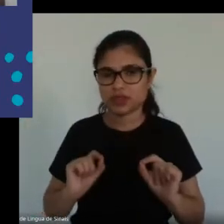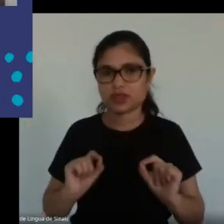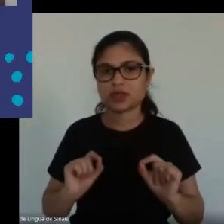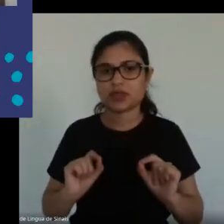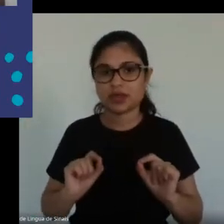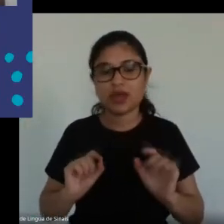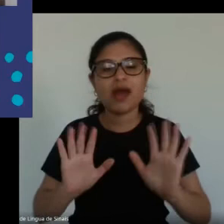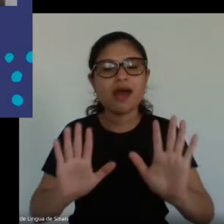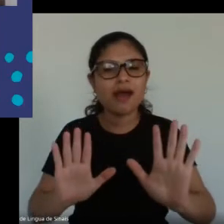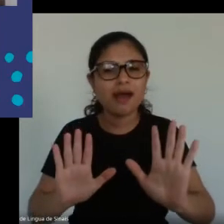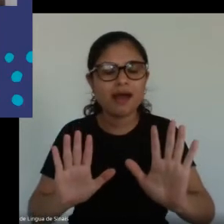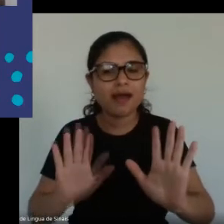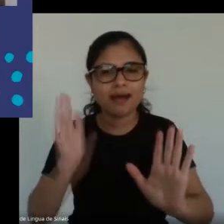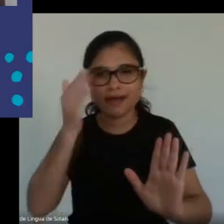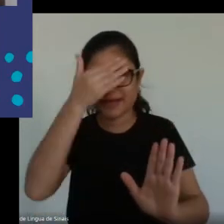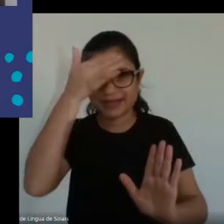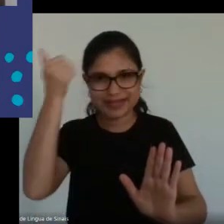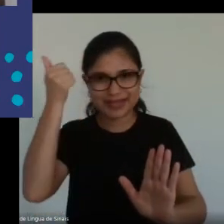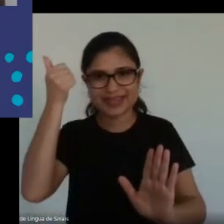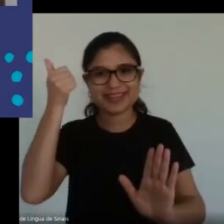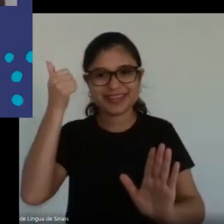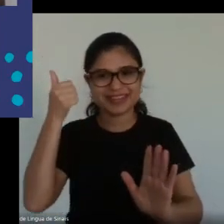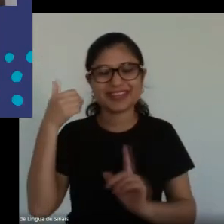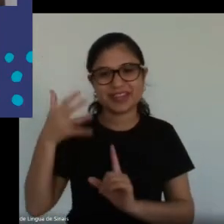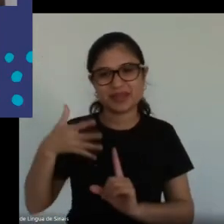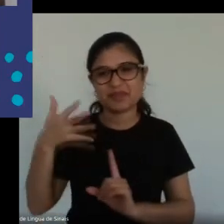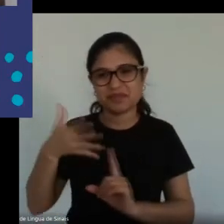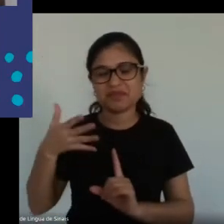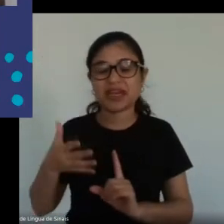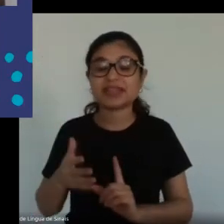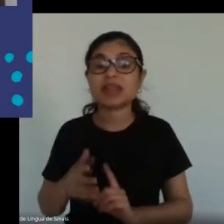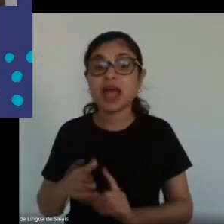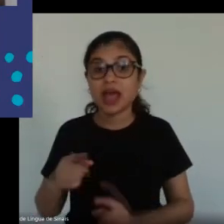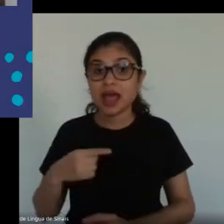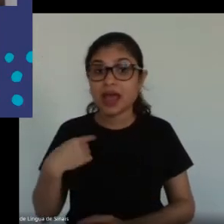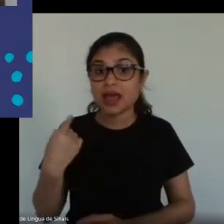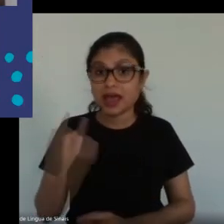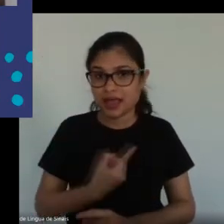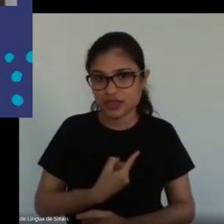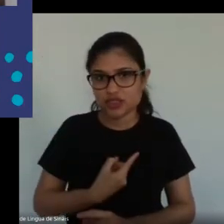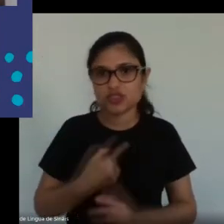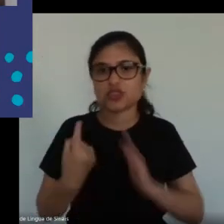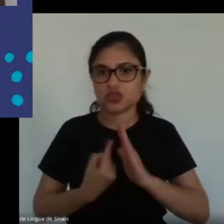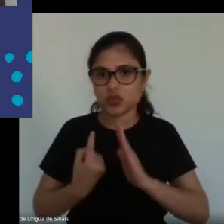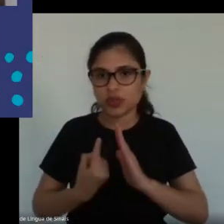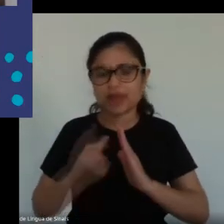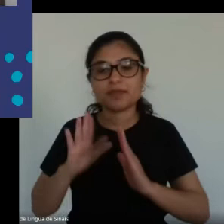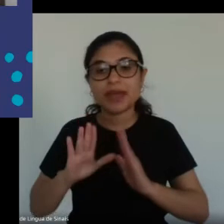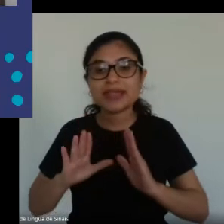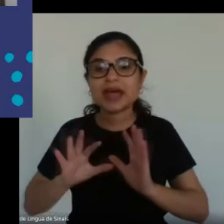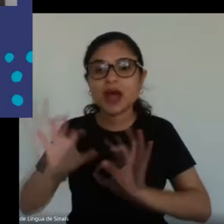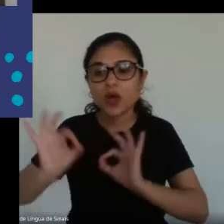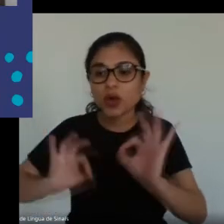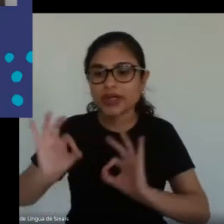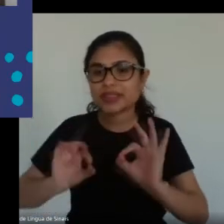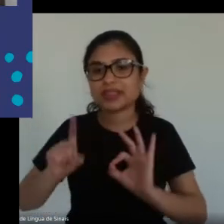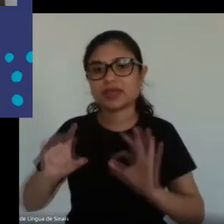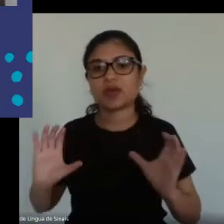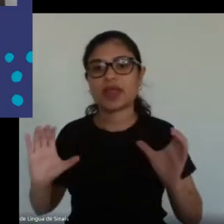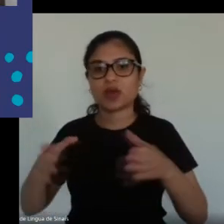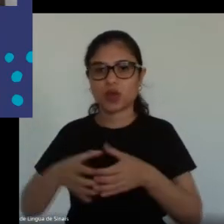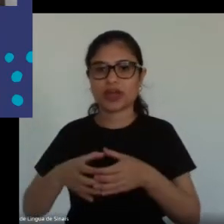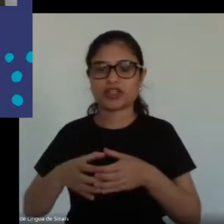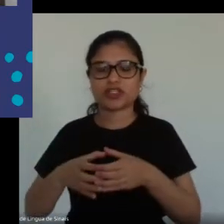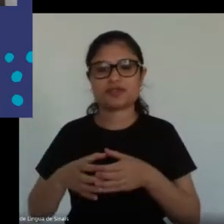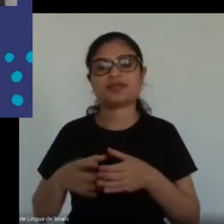juntamos. Esqueci de encerrar a fala, que mesmo isolados, a nossa organização foi coletiva. Nós